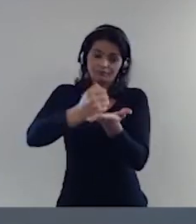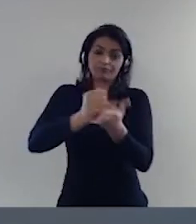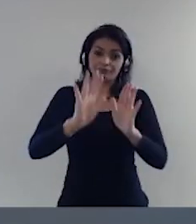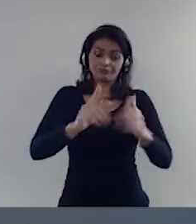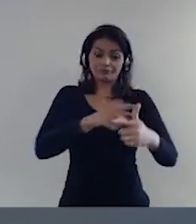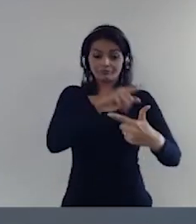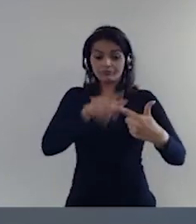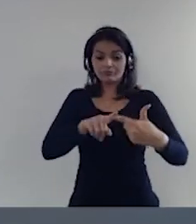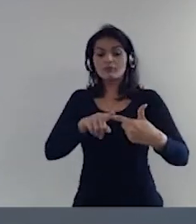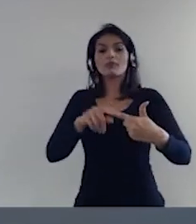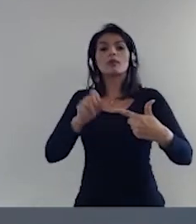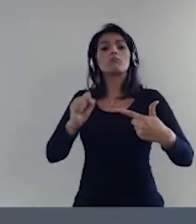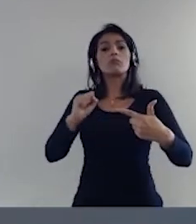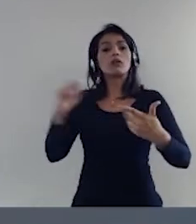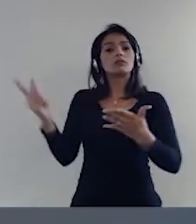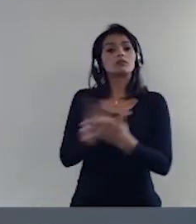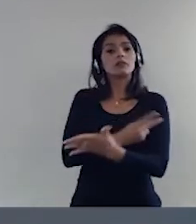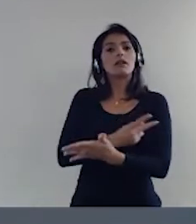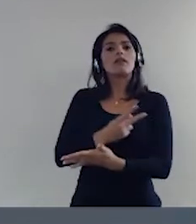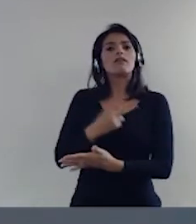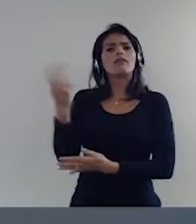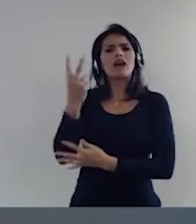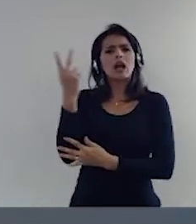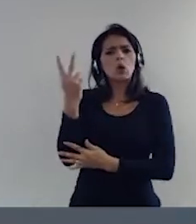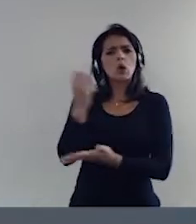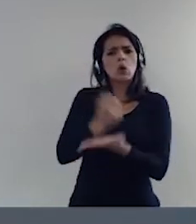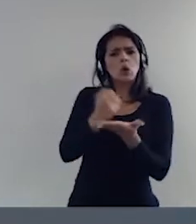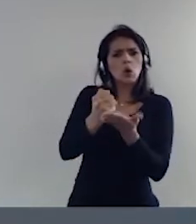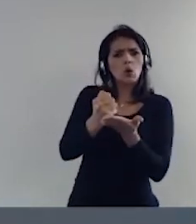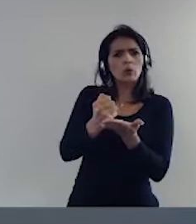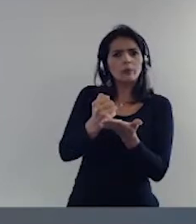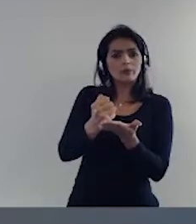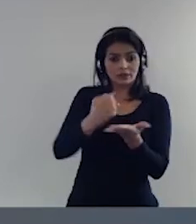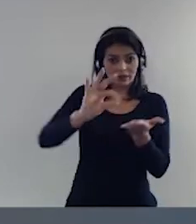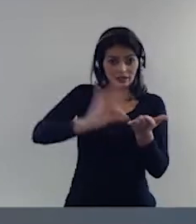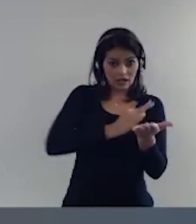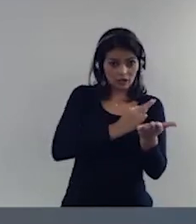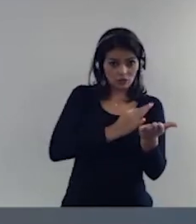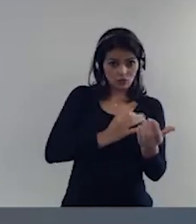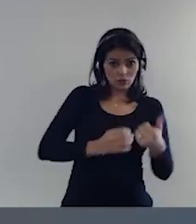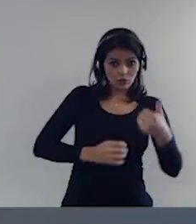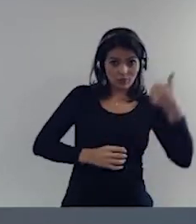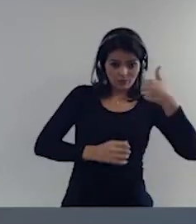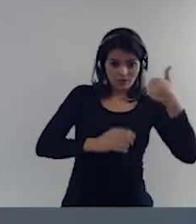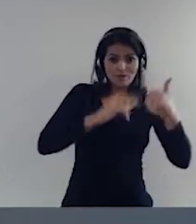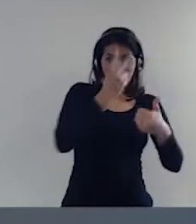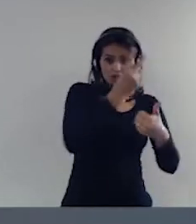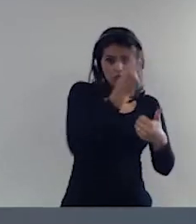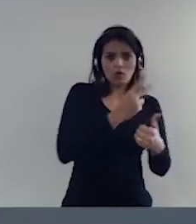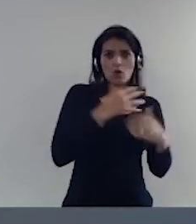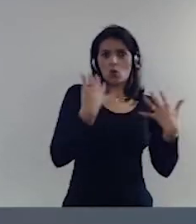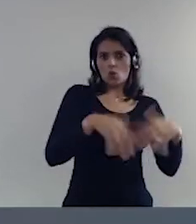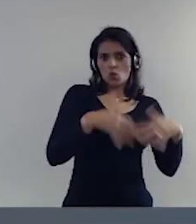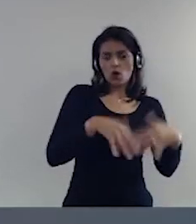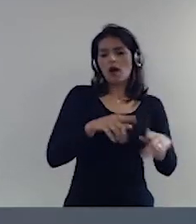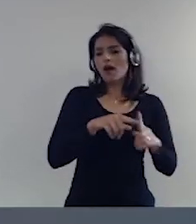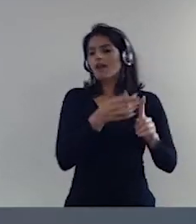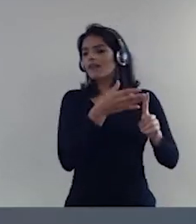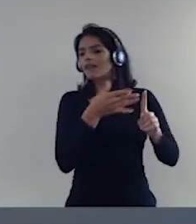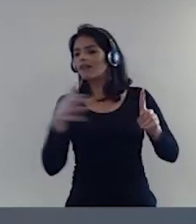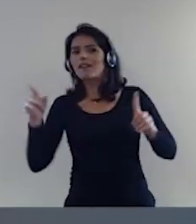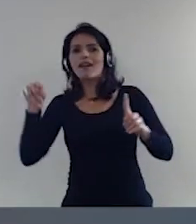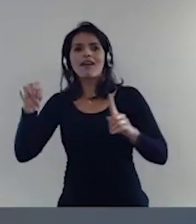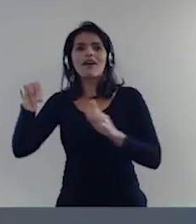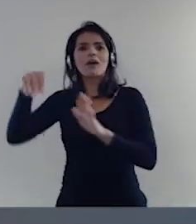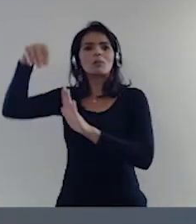segundo, pode ter havido uma desvalorização da contraprestação, né? E aí uma ótica mais sinalagmática. Portanto,